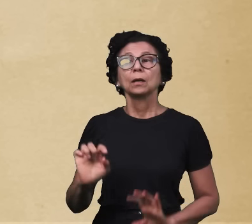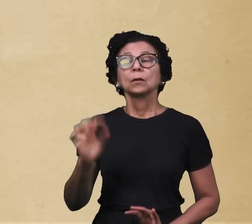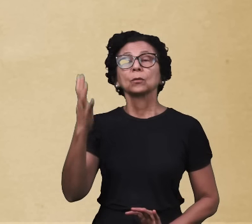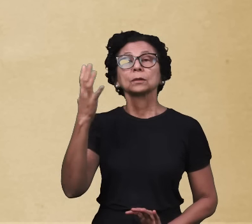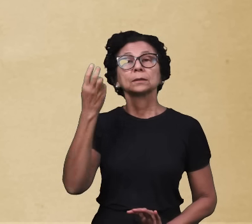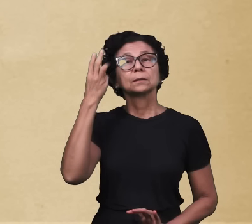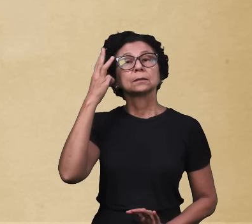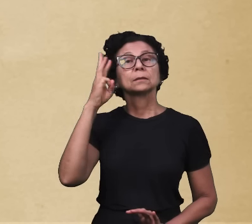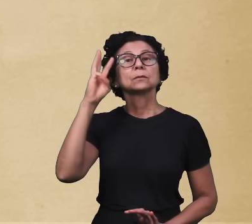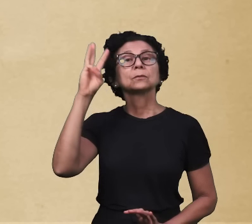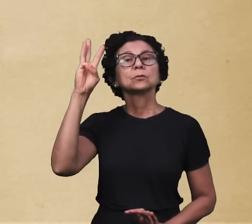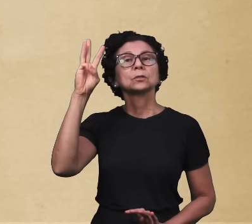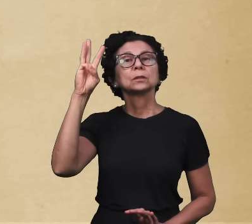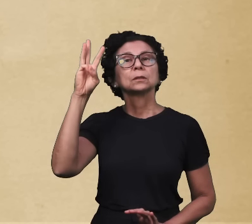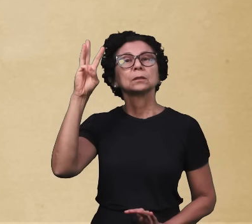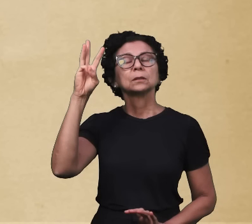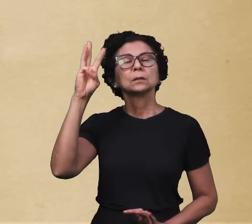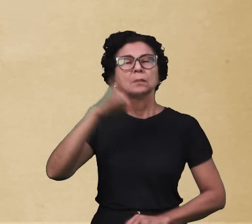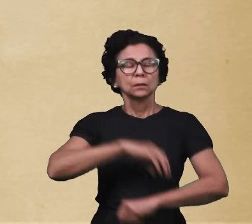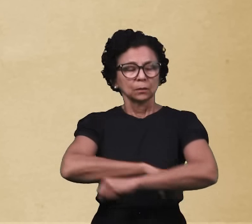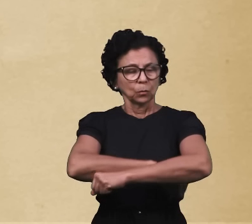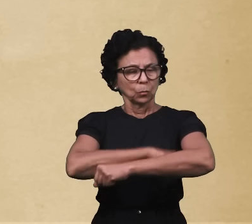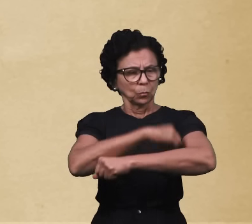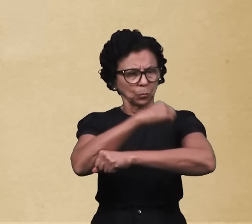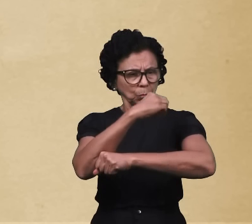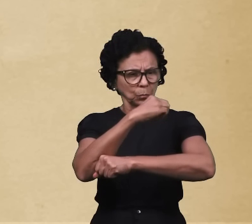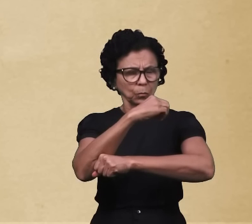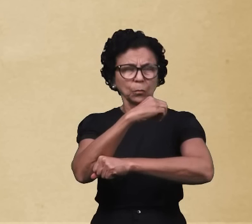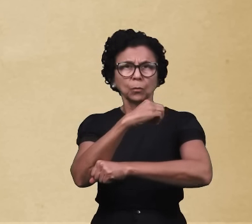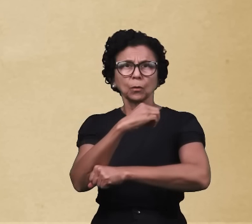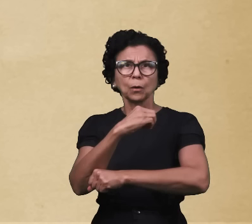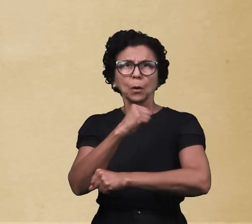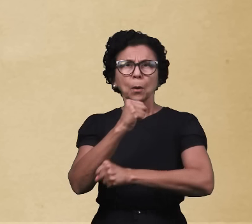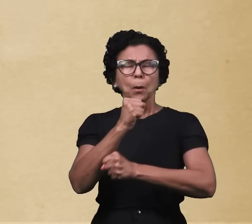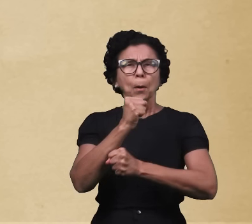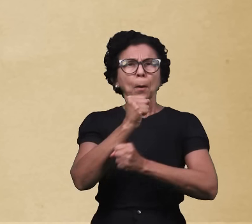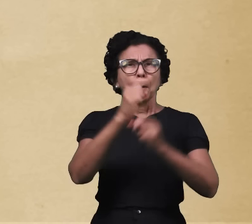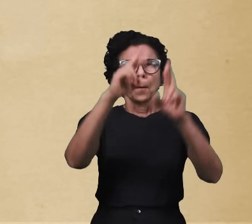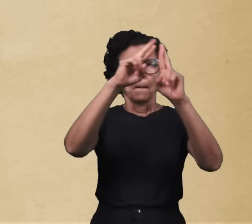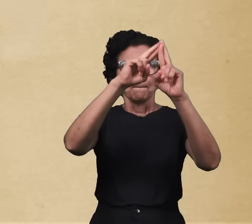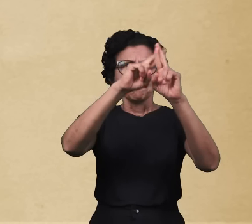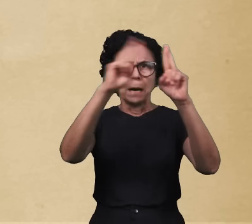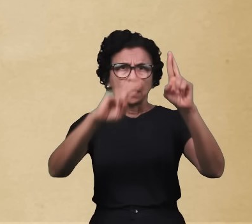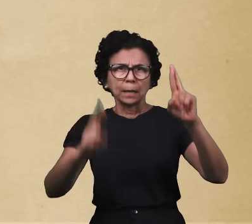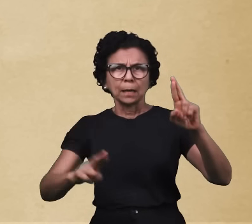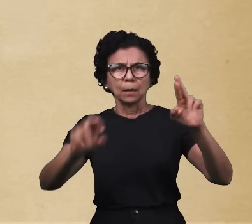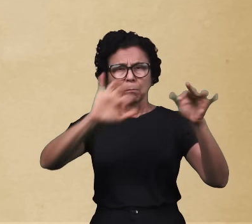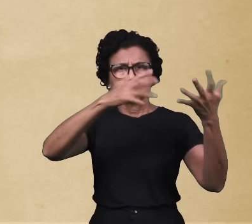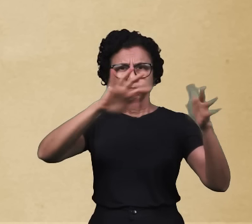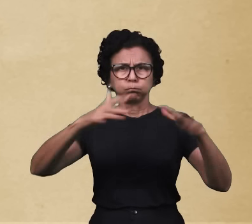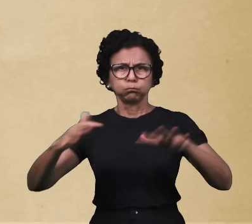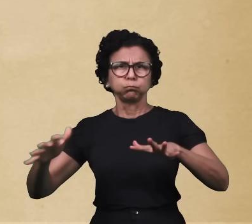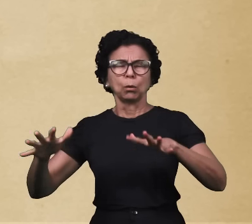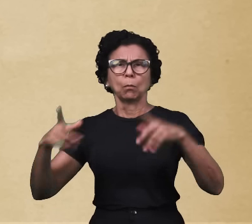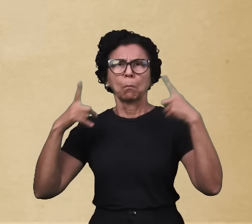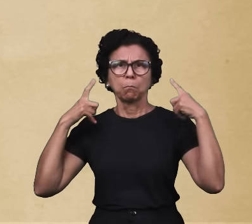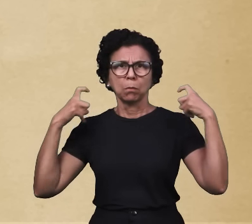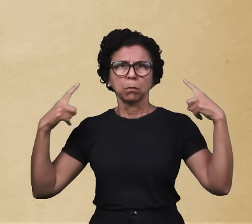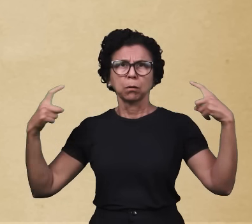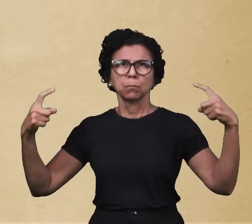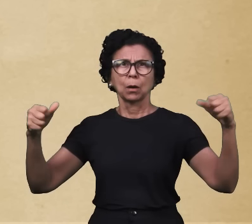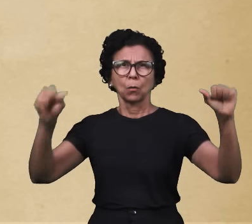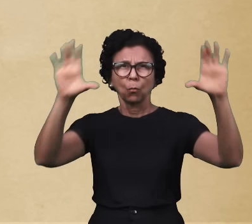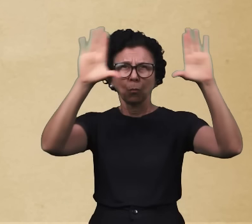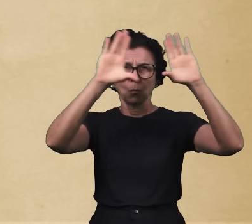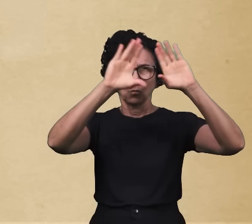terceiro dia, ao amanhecer, houve trovões e relâmpagos sobre o monte, e uma espessa nuvem, e